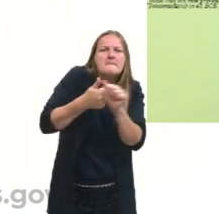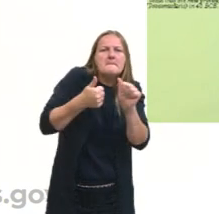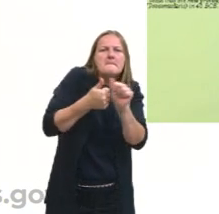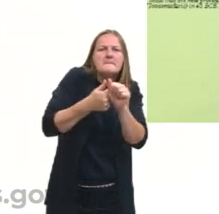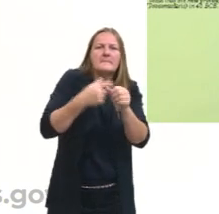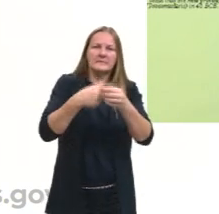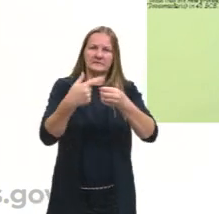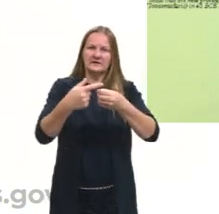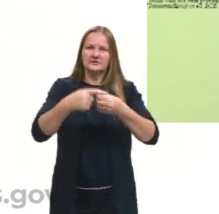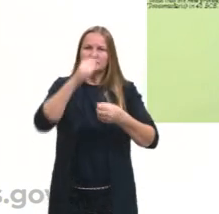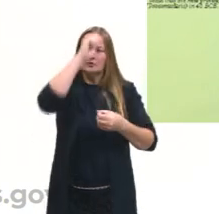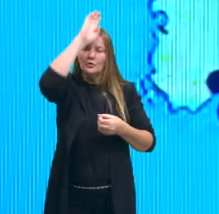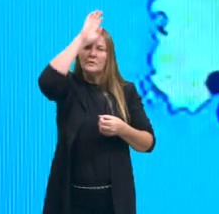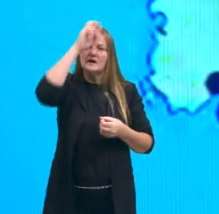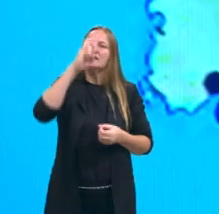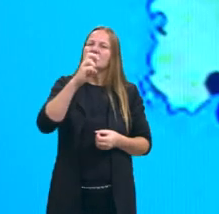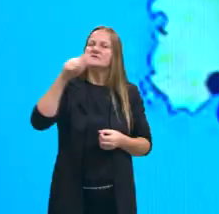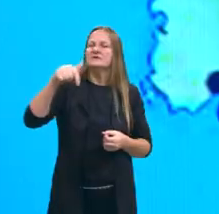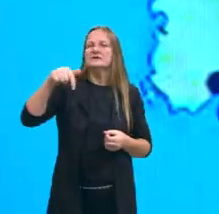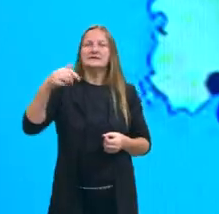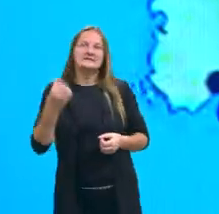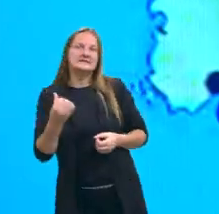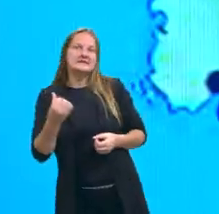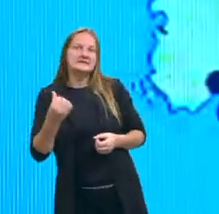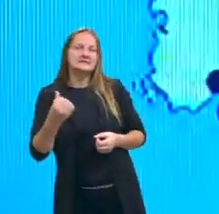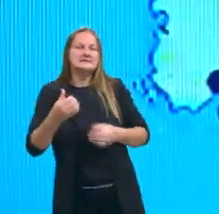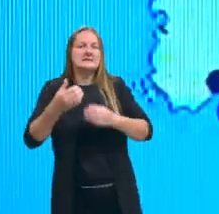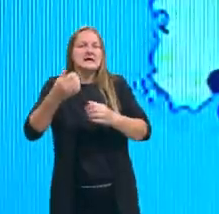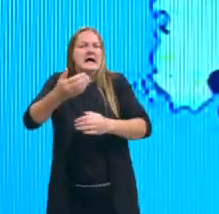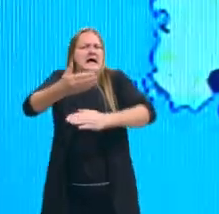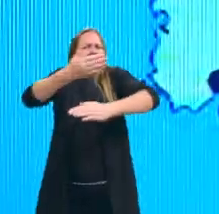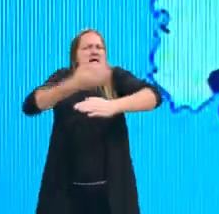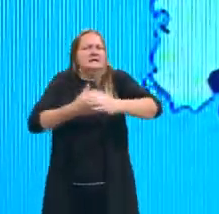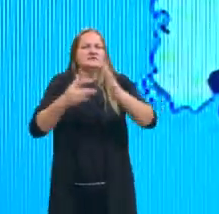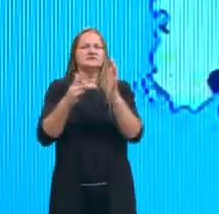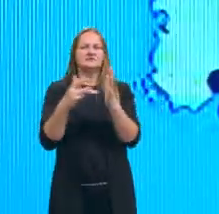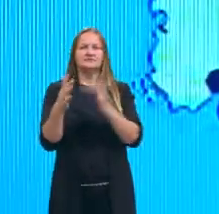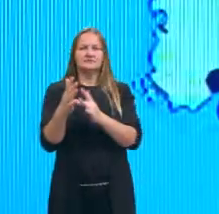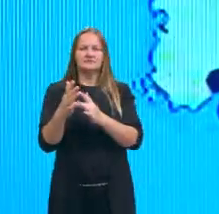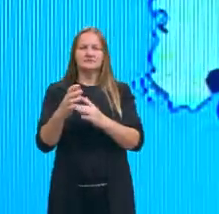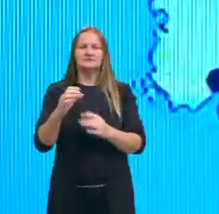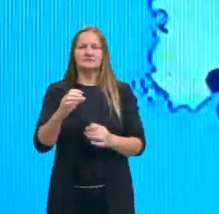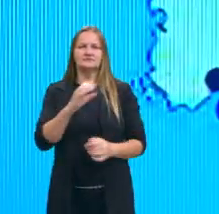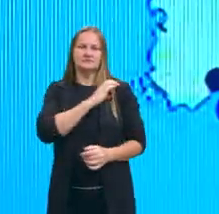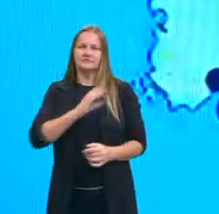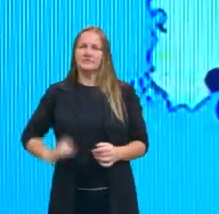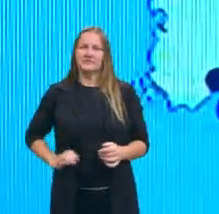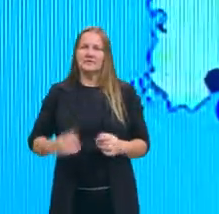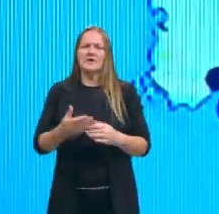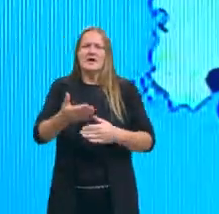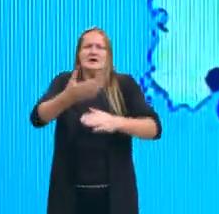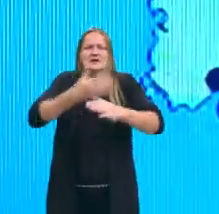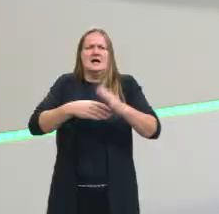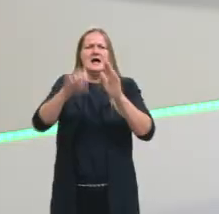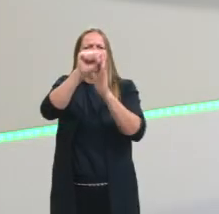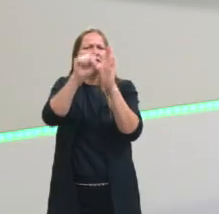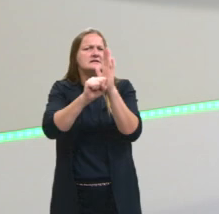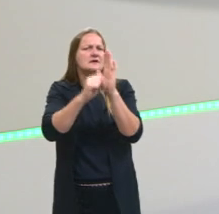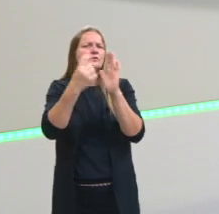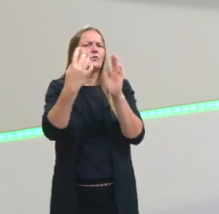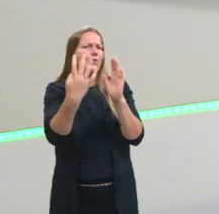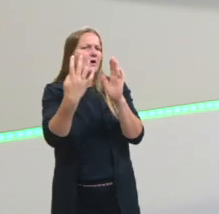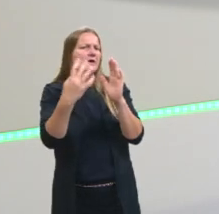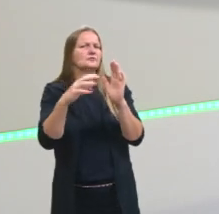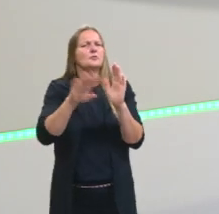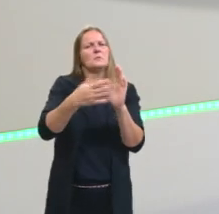ali de 576 antes de Cristo até mais ou menos uns final do século quarto até mais ou menos